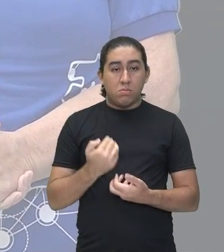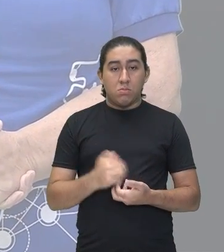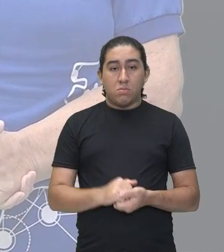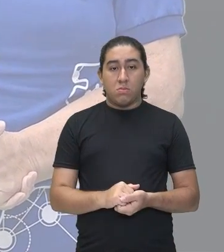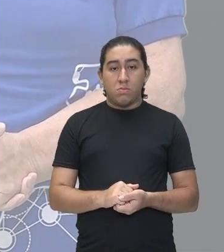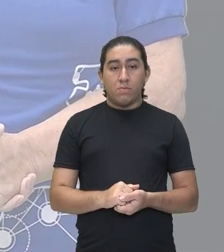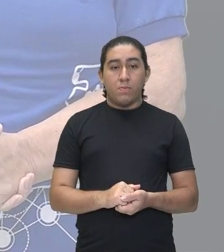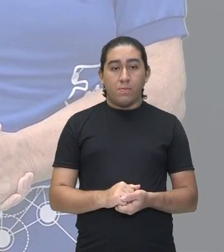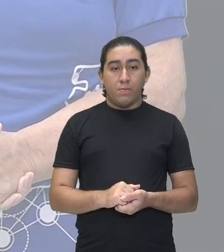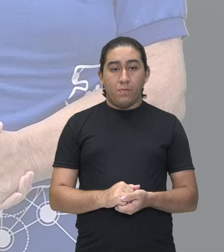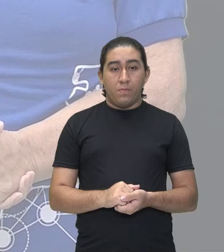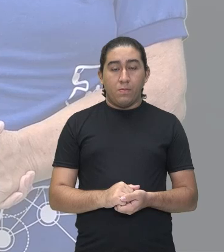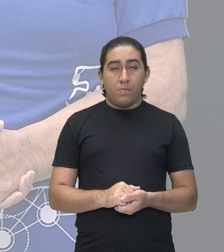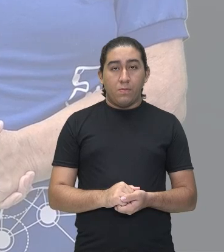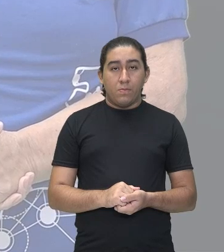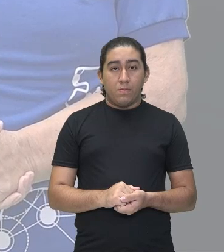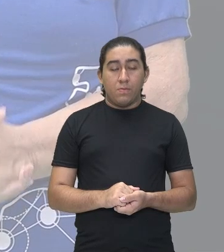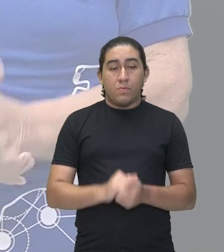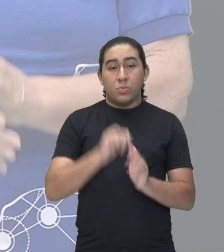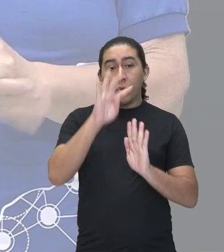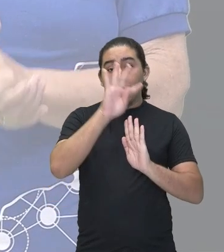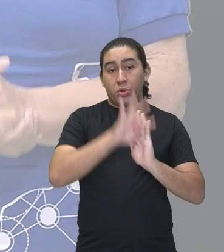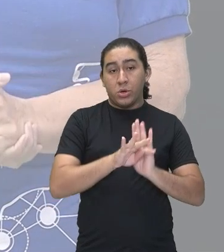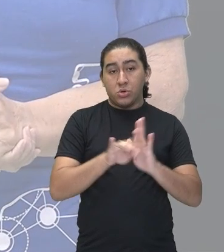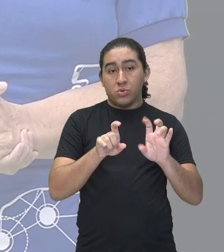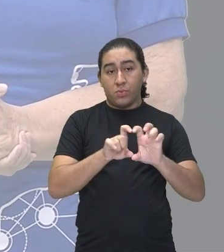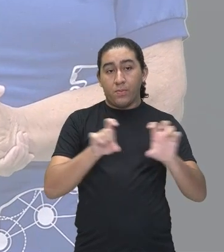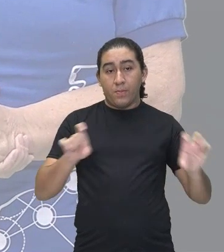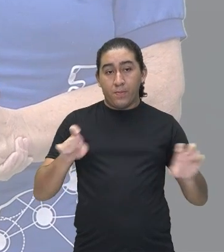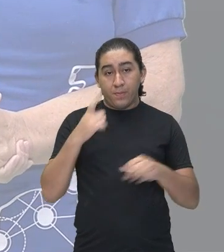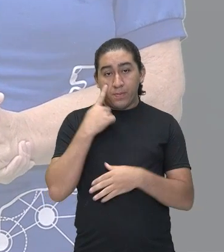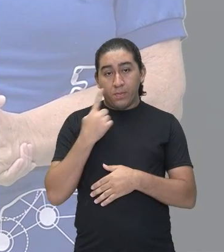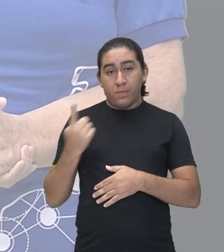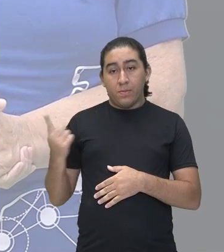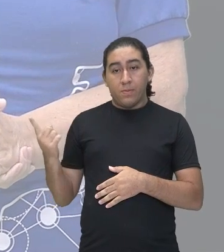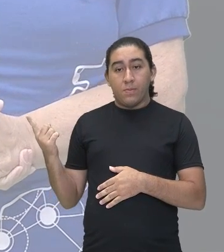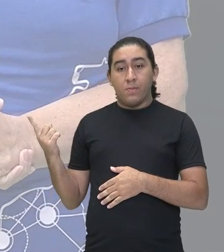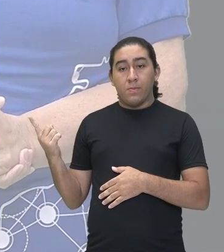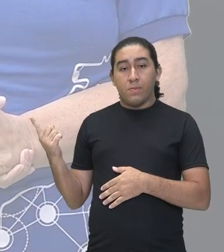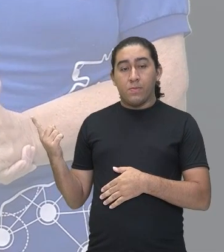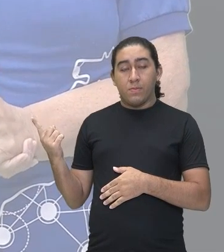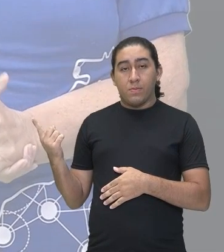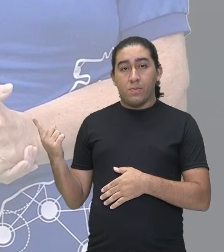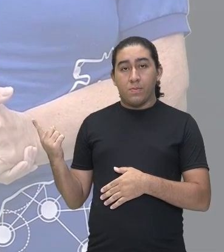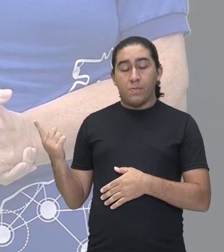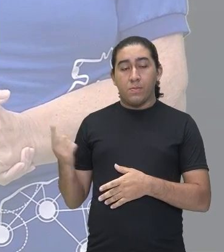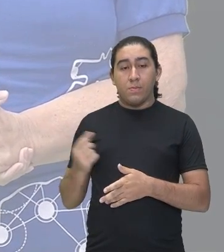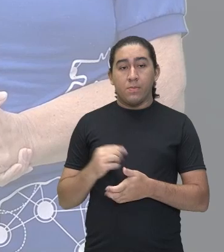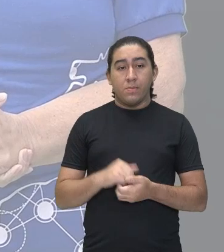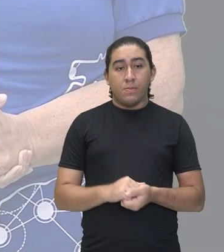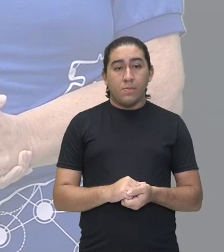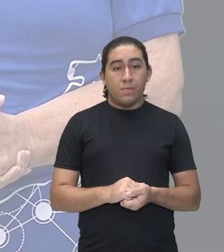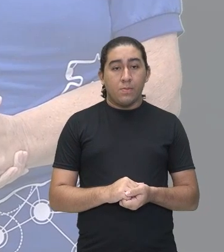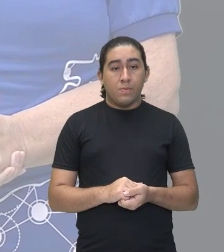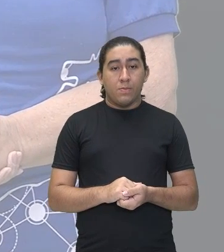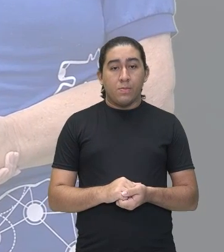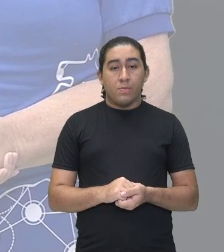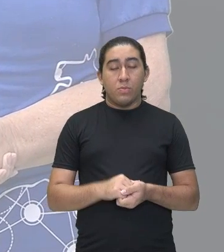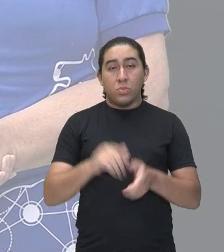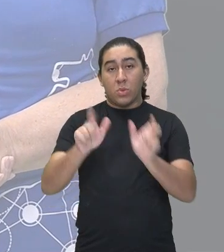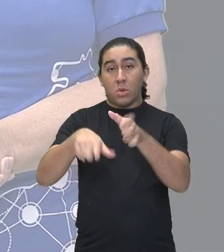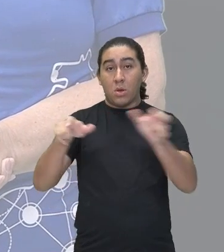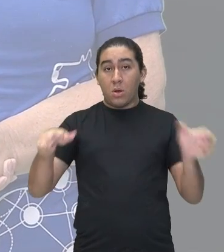Vamos ver então o trecho desse texto de Cláudio Manuel da Costa. Estes do íntimo